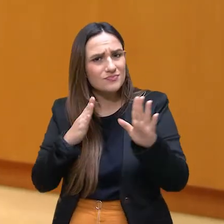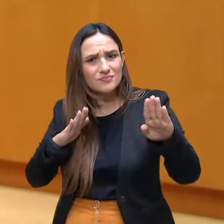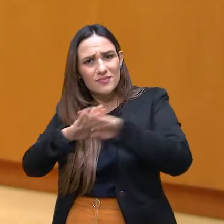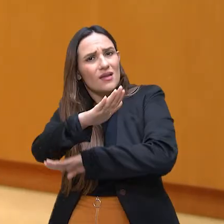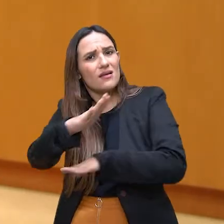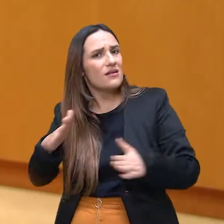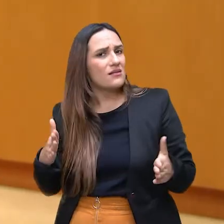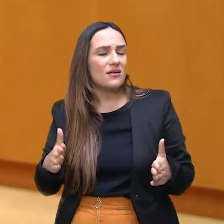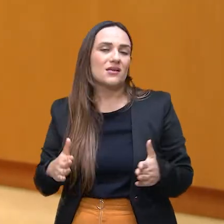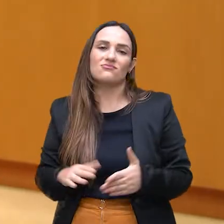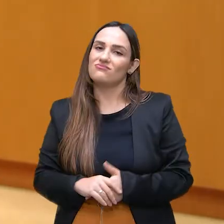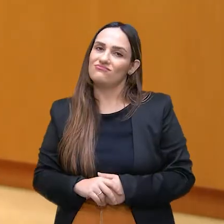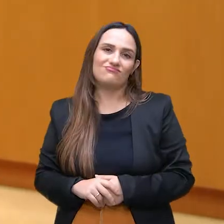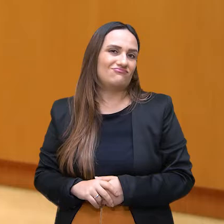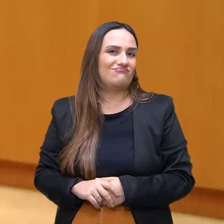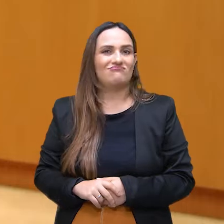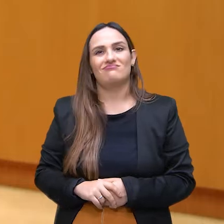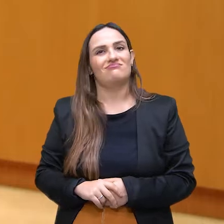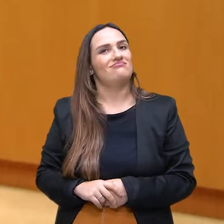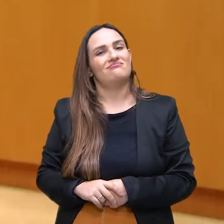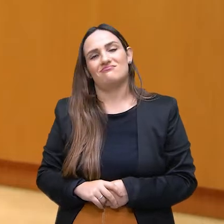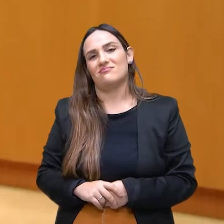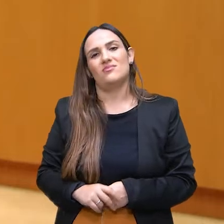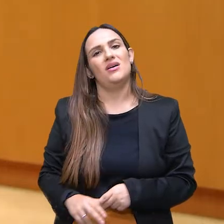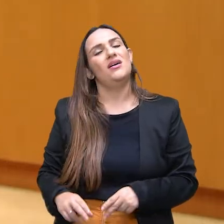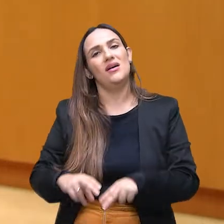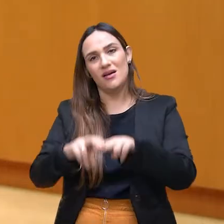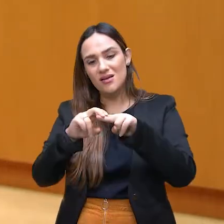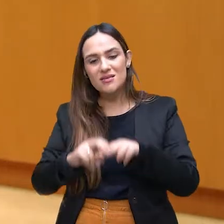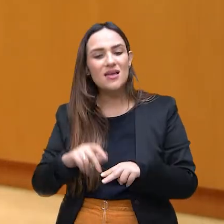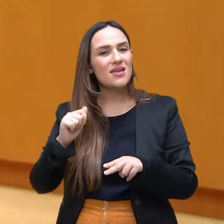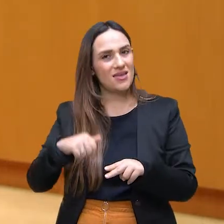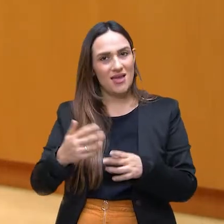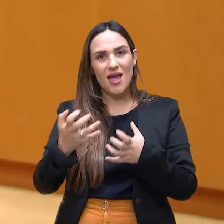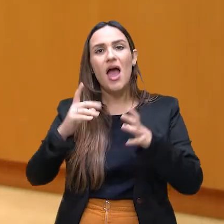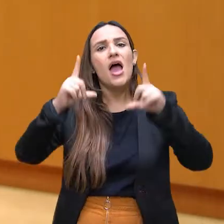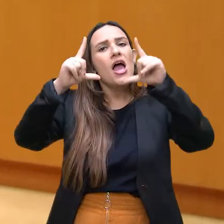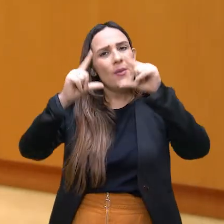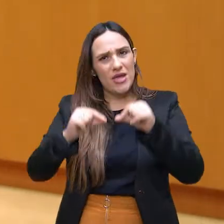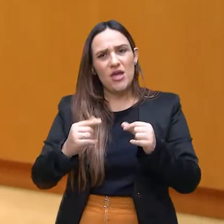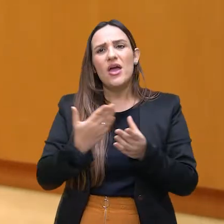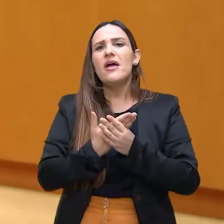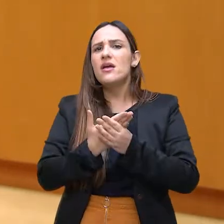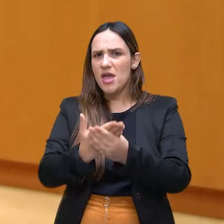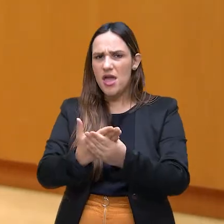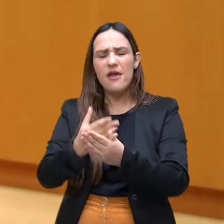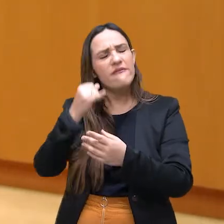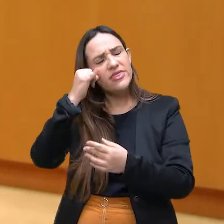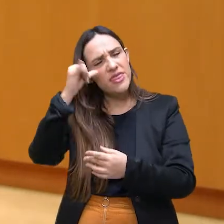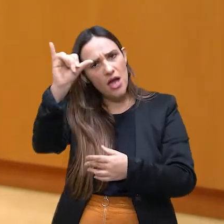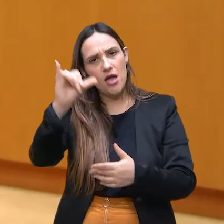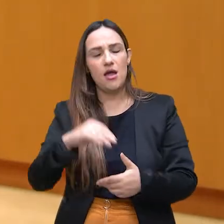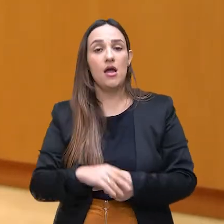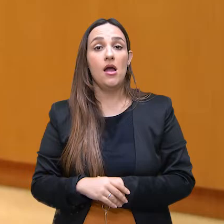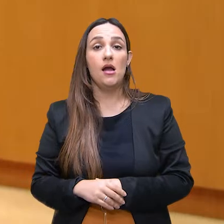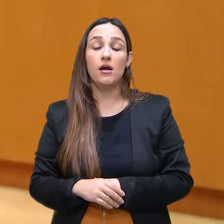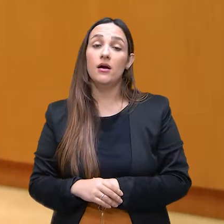Então, esse é o principal fundamento da existência do comitê, reduzir a judicialização,